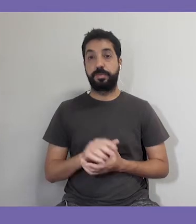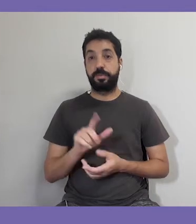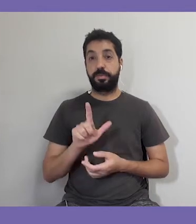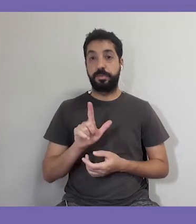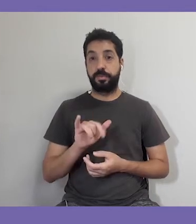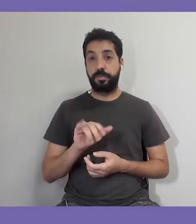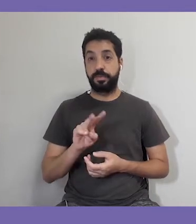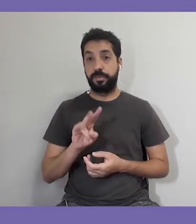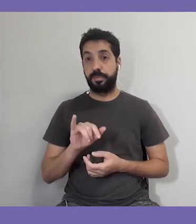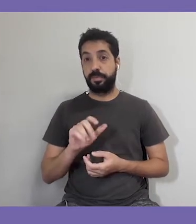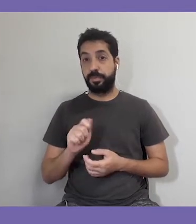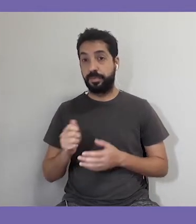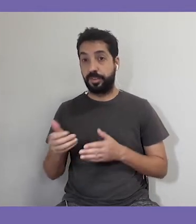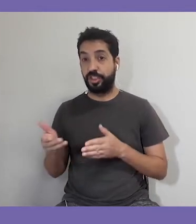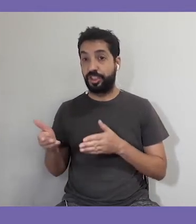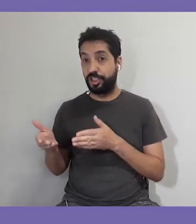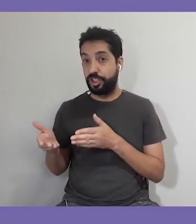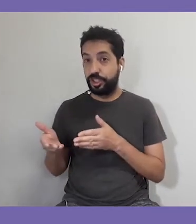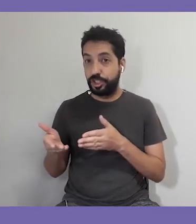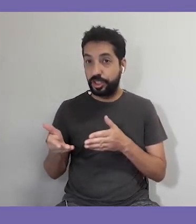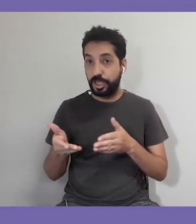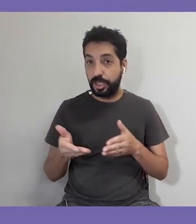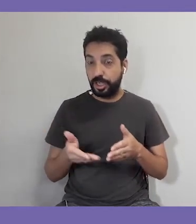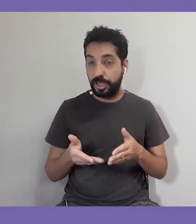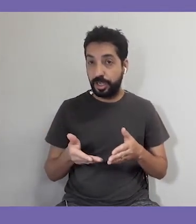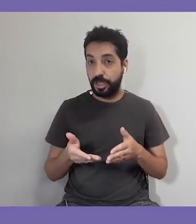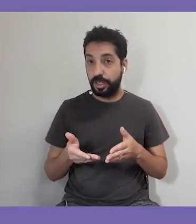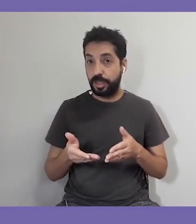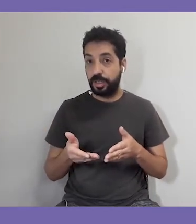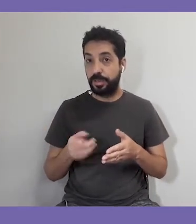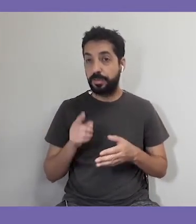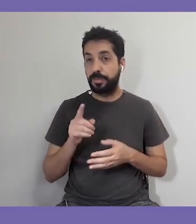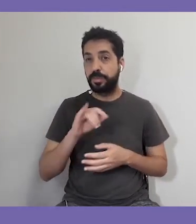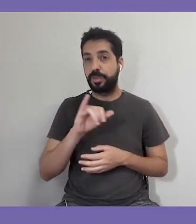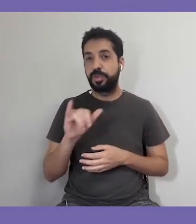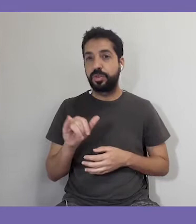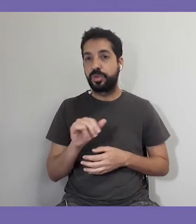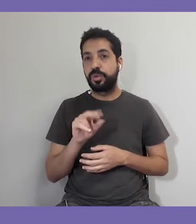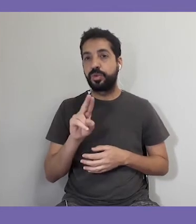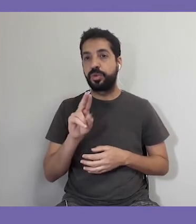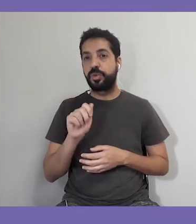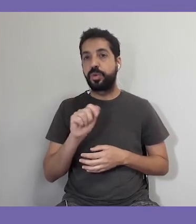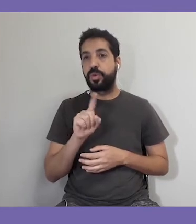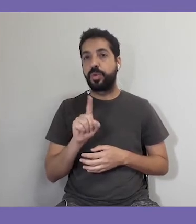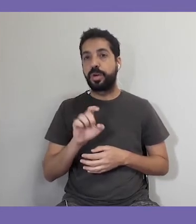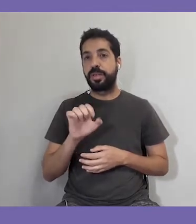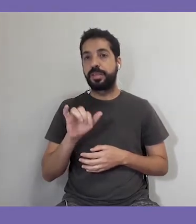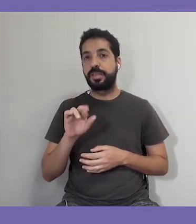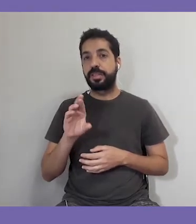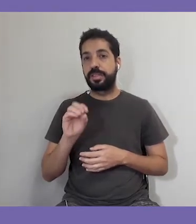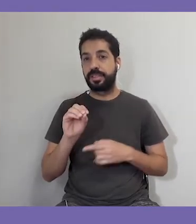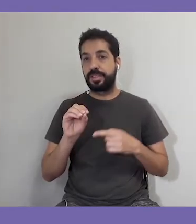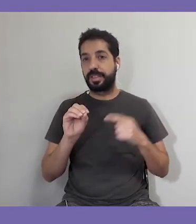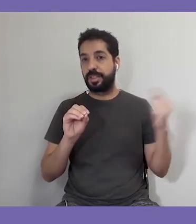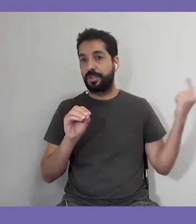Lívia está chegando na área, Lívia Agra, diretamente de Juazeiro do